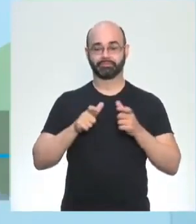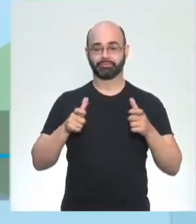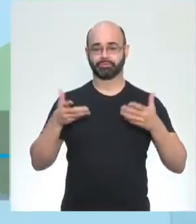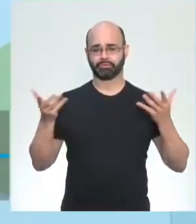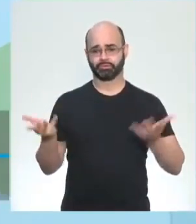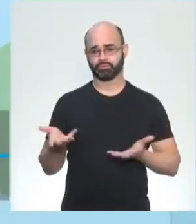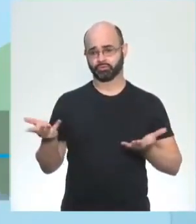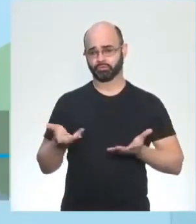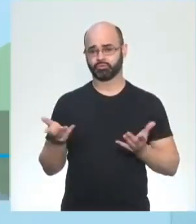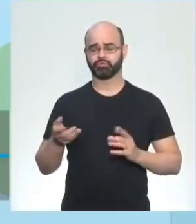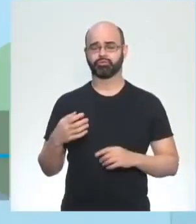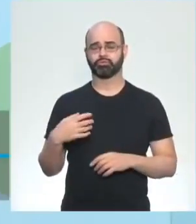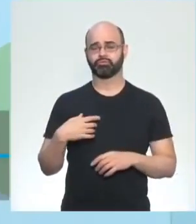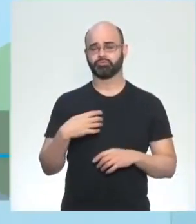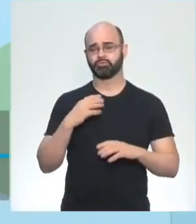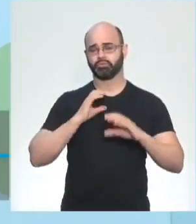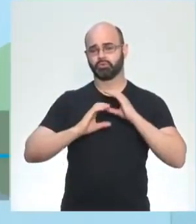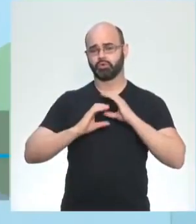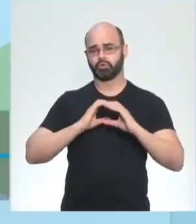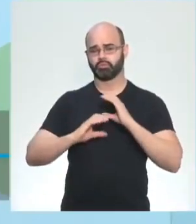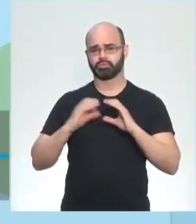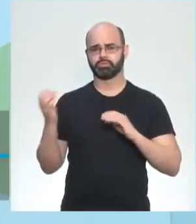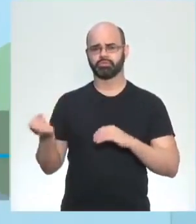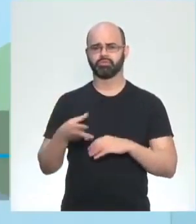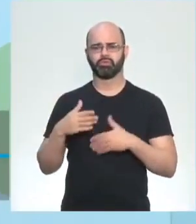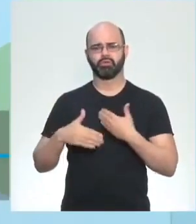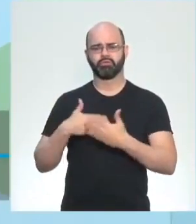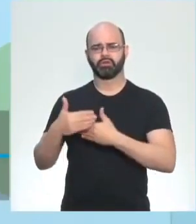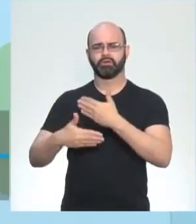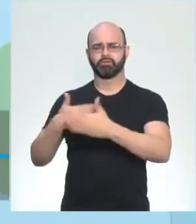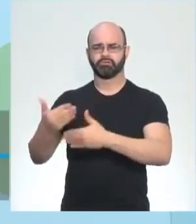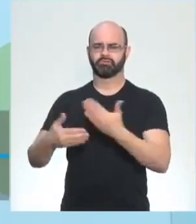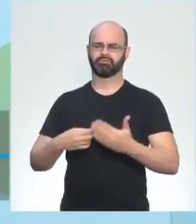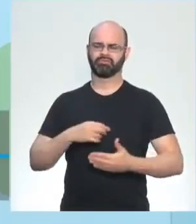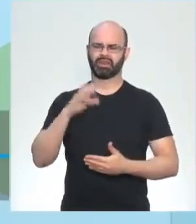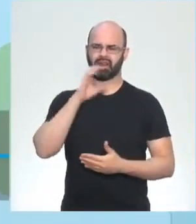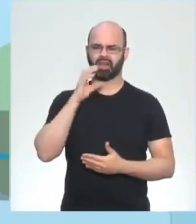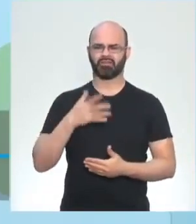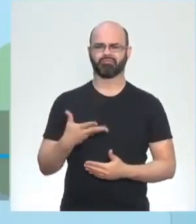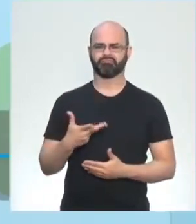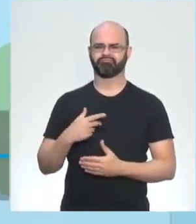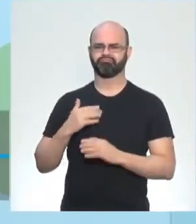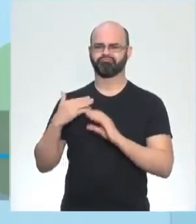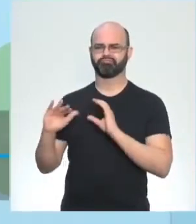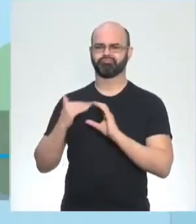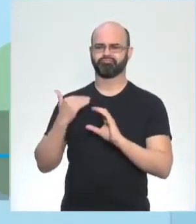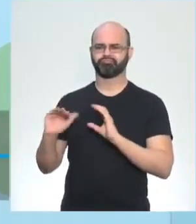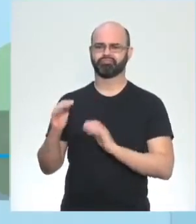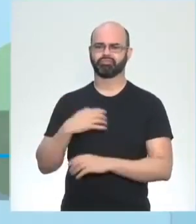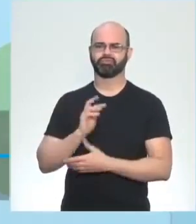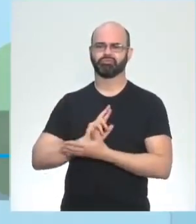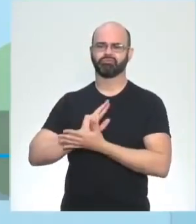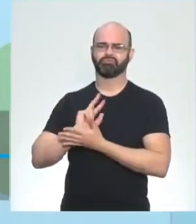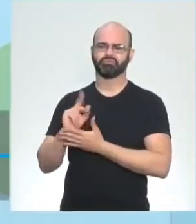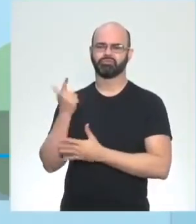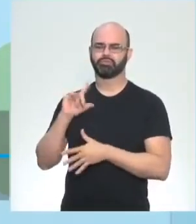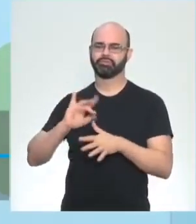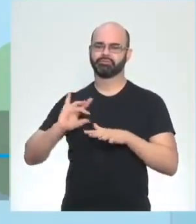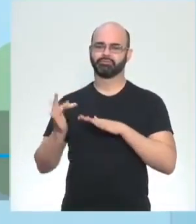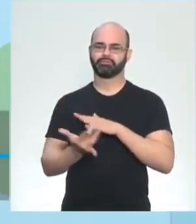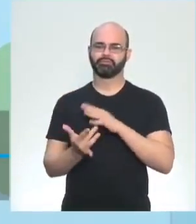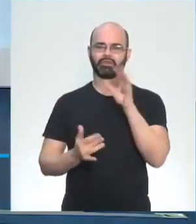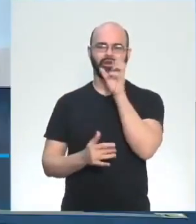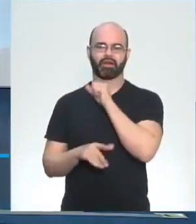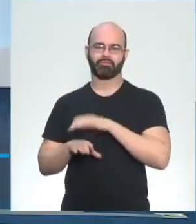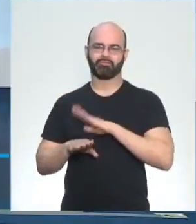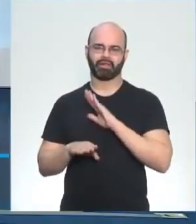das novas formas de comunicação e agilidade, é muito mais eficiente e mais rápido, então, usar as redes sociais.